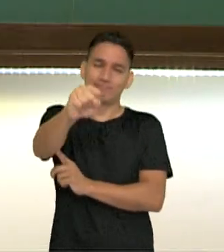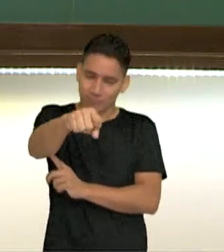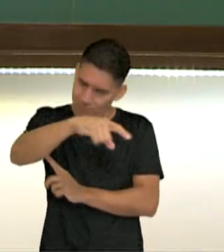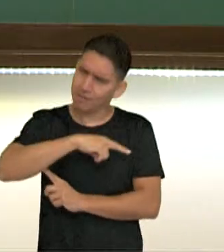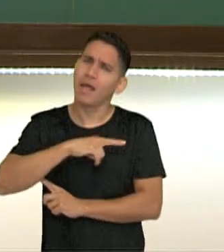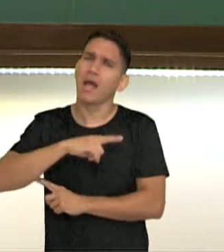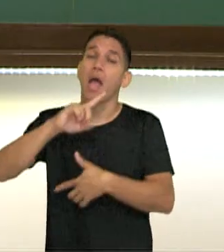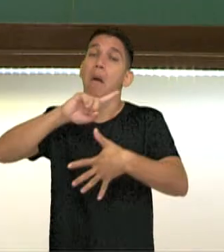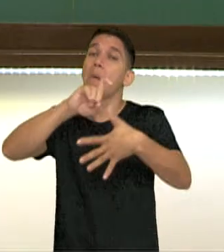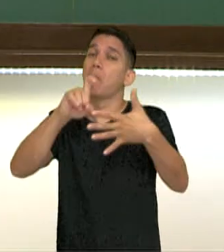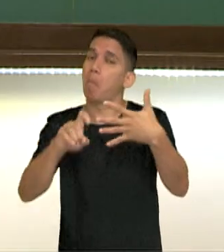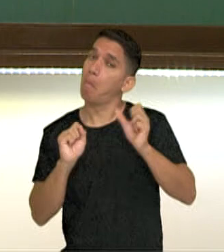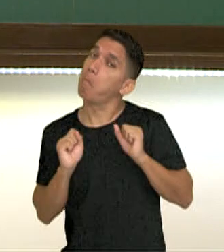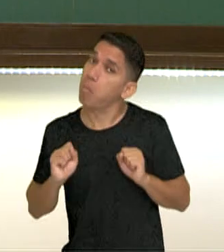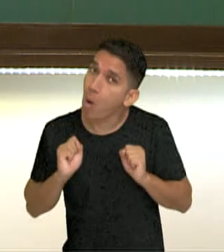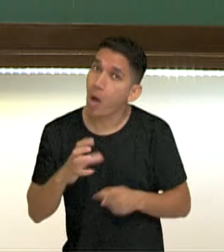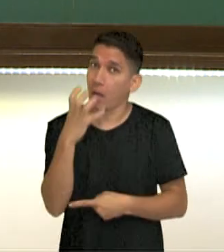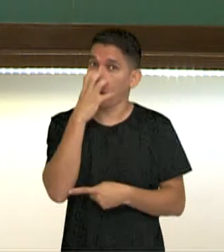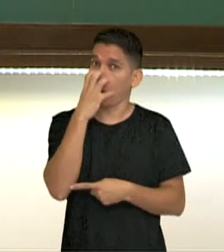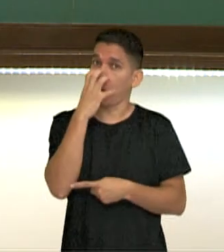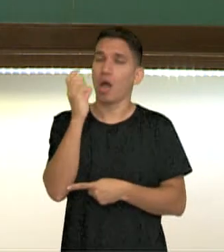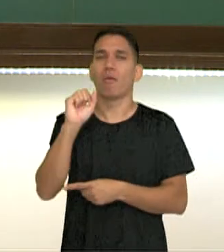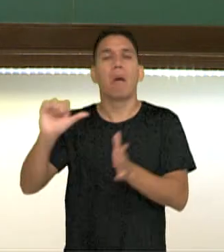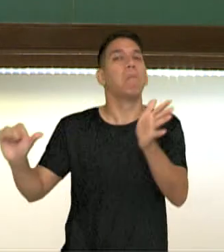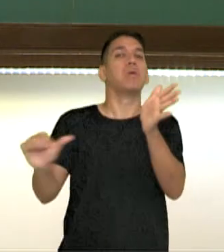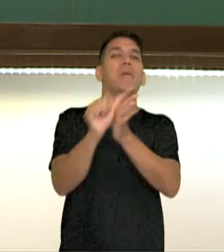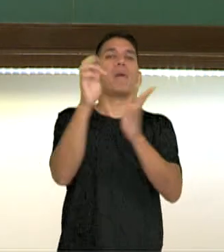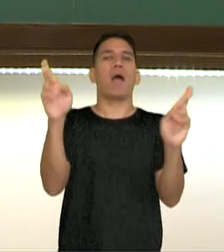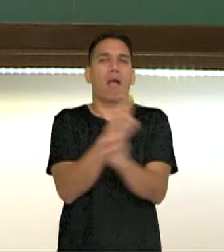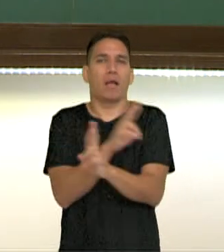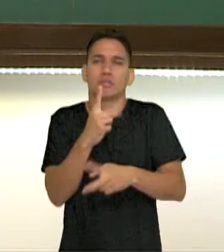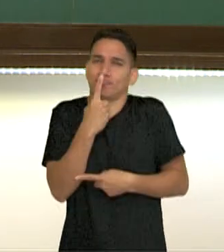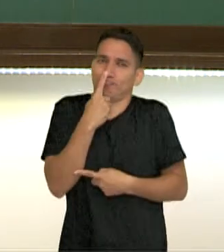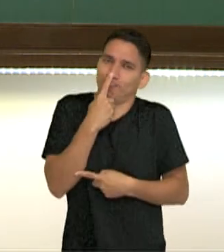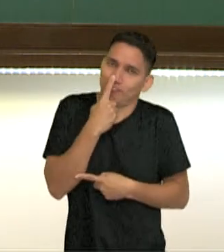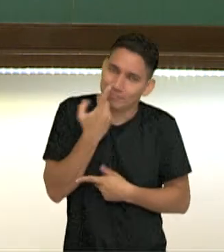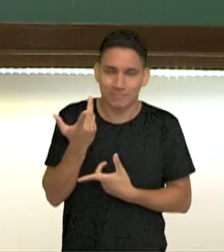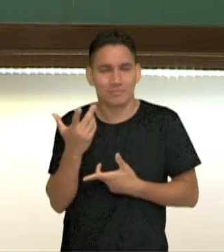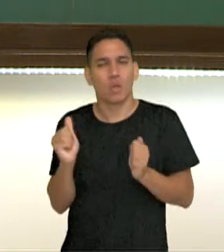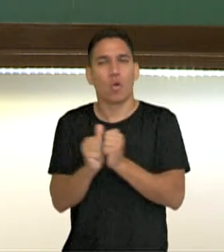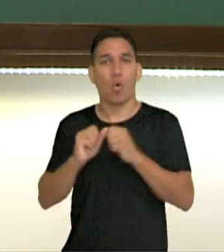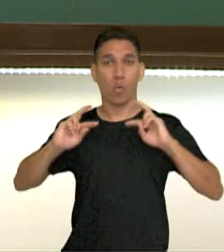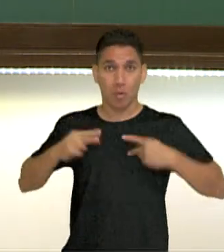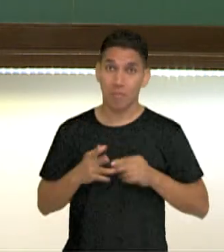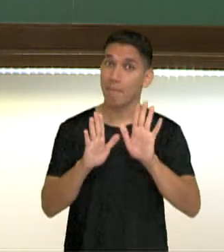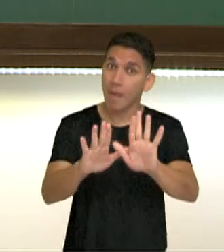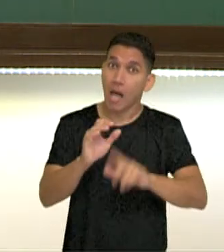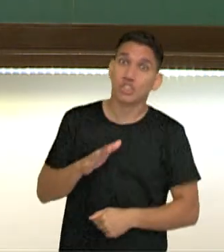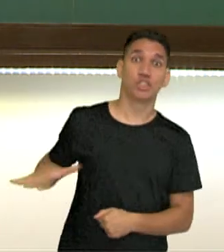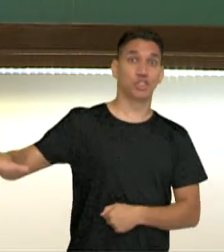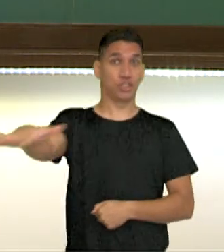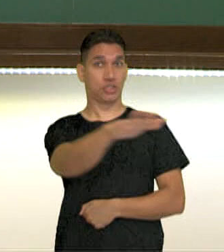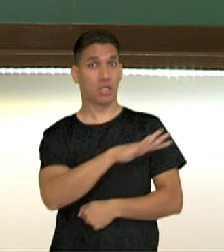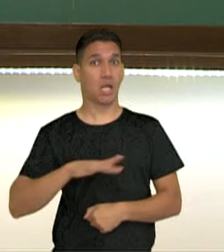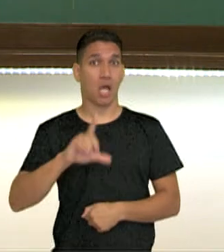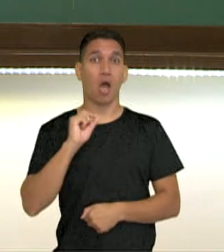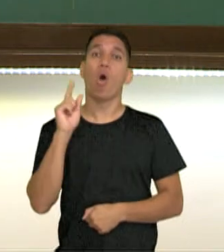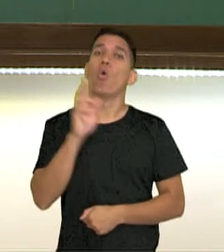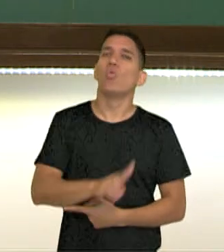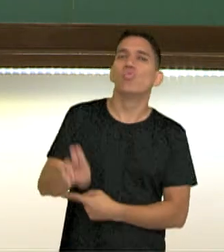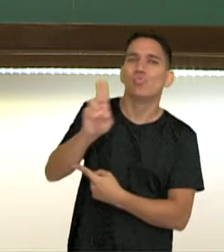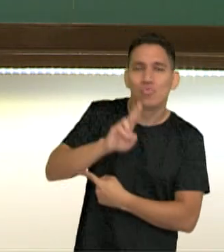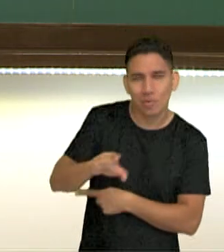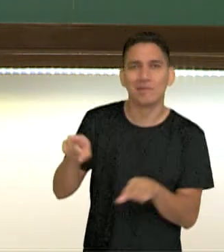existe essa hipótese que tenha sido o cachorro a primeira relação de domesticação com o ser humano, mas de uma forma ampla e geral e